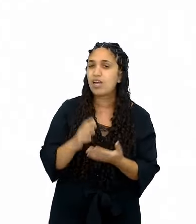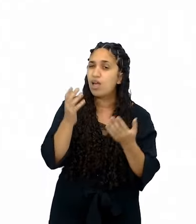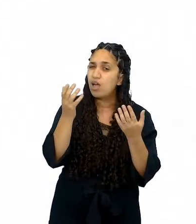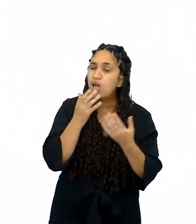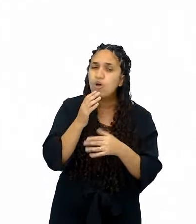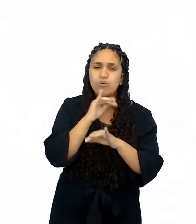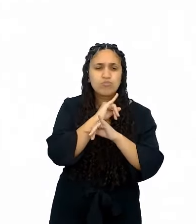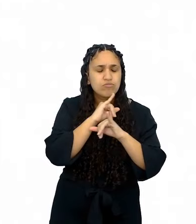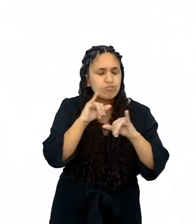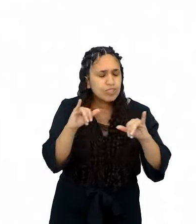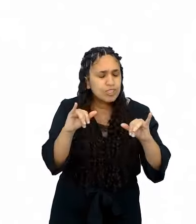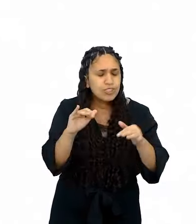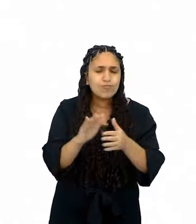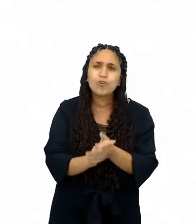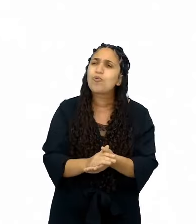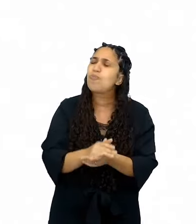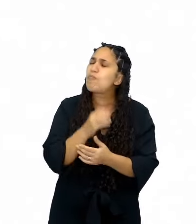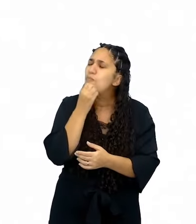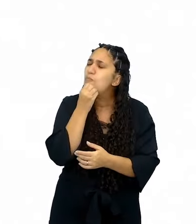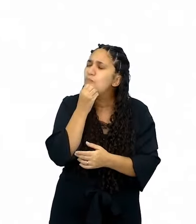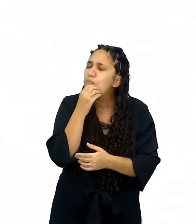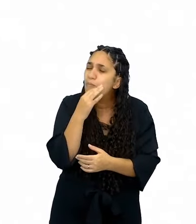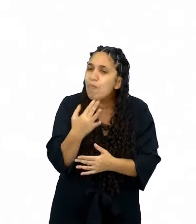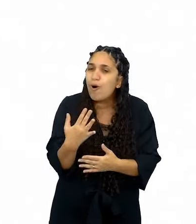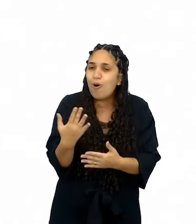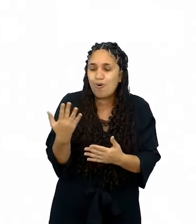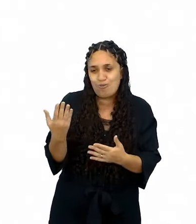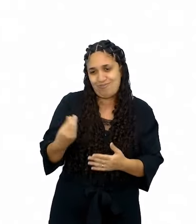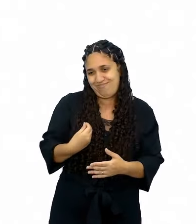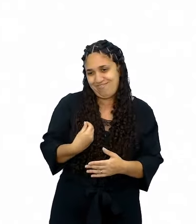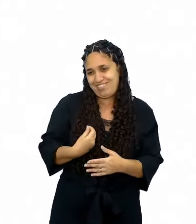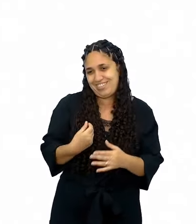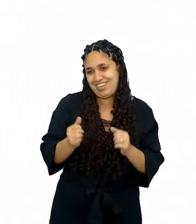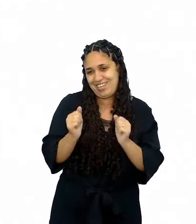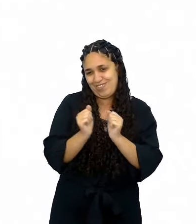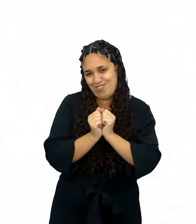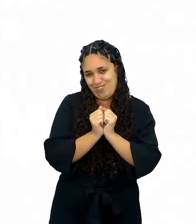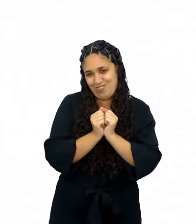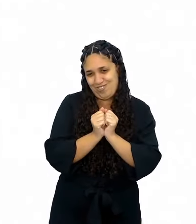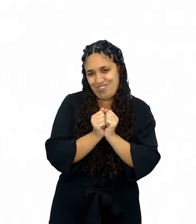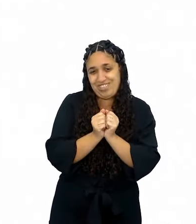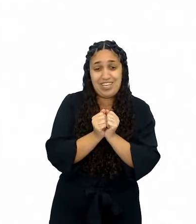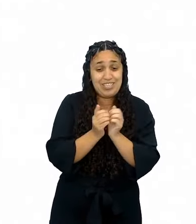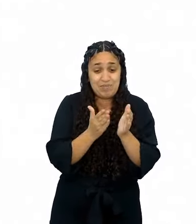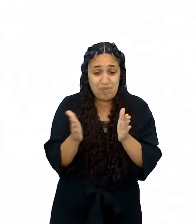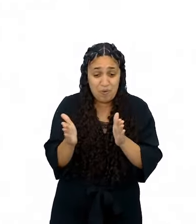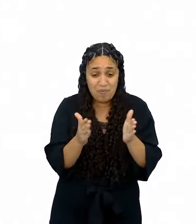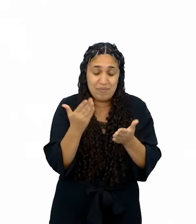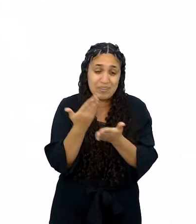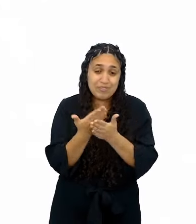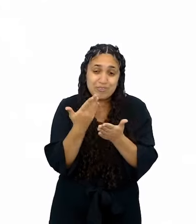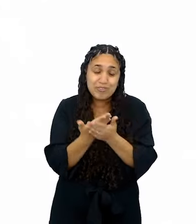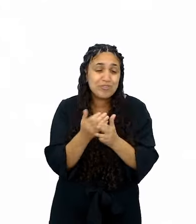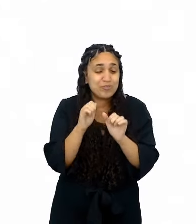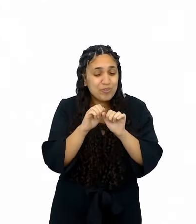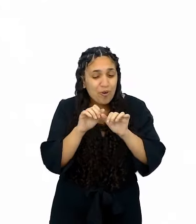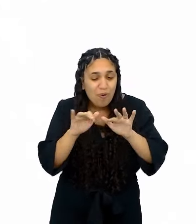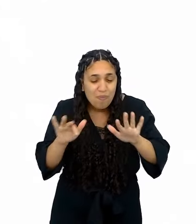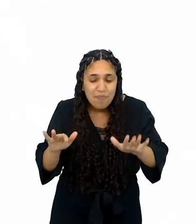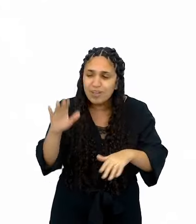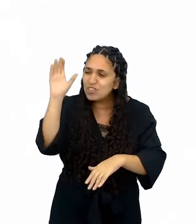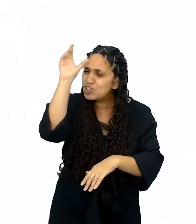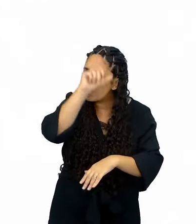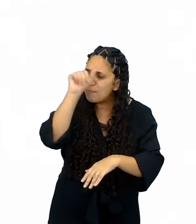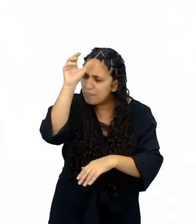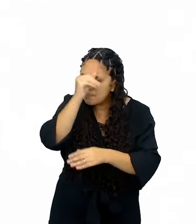de estudo, de aprendizado coletivo. Espero ter contribuído aí para ampliar e aprimorar